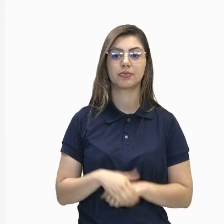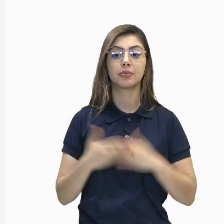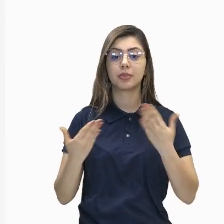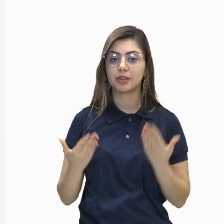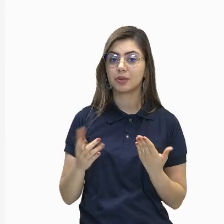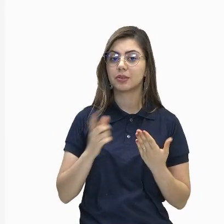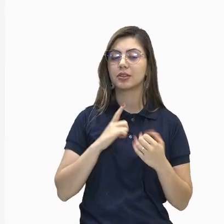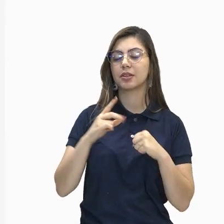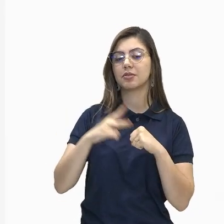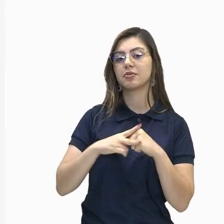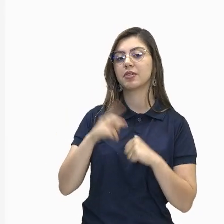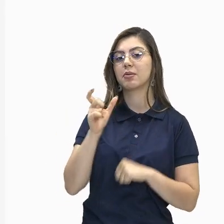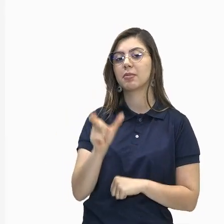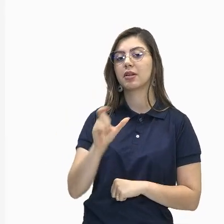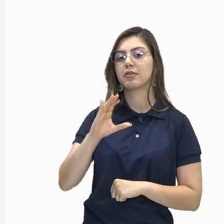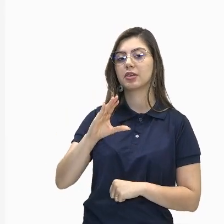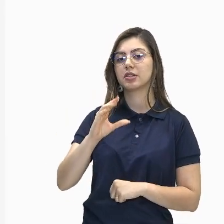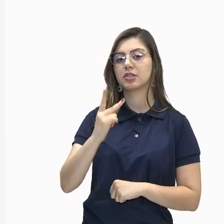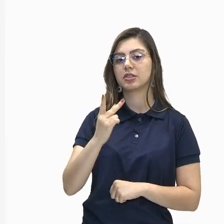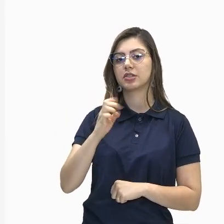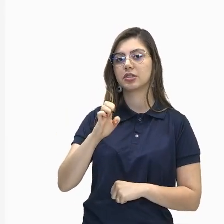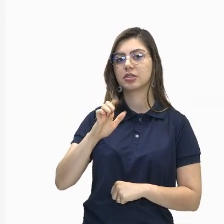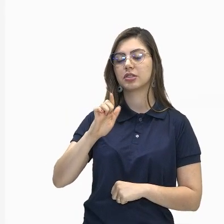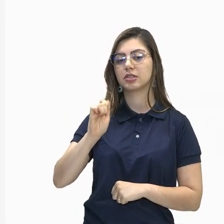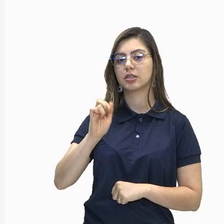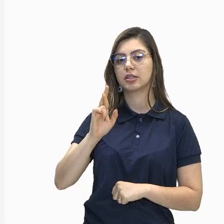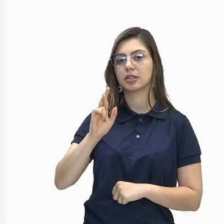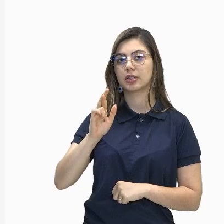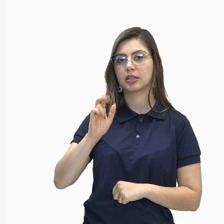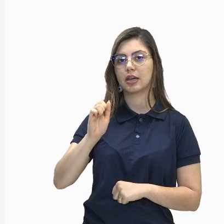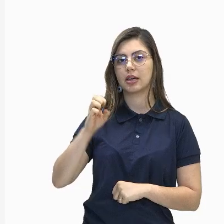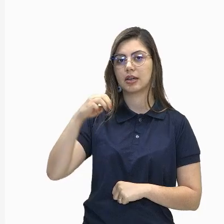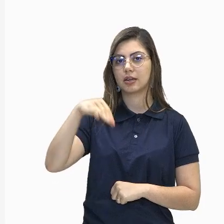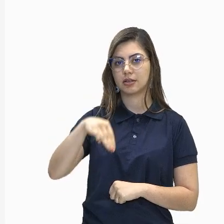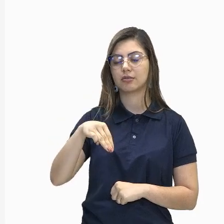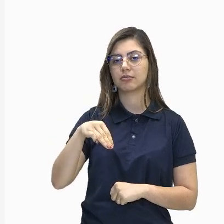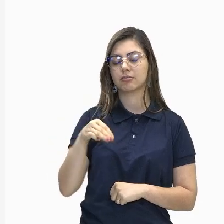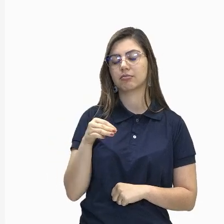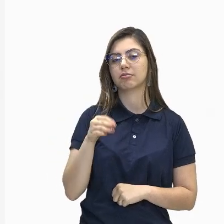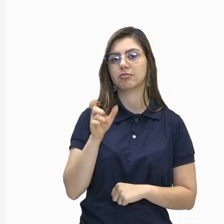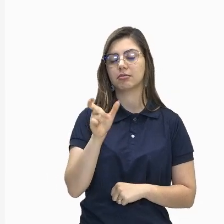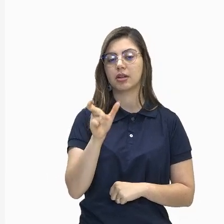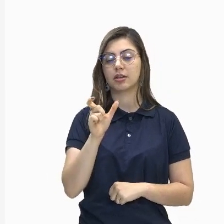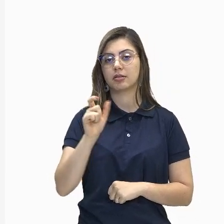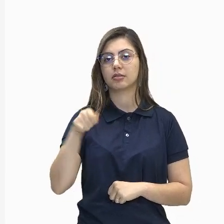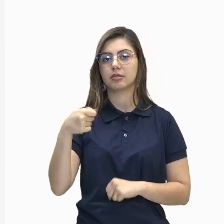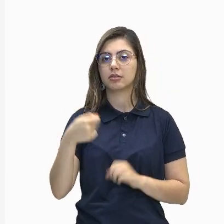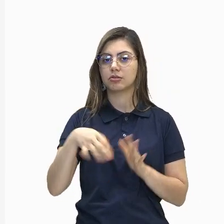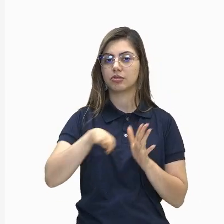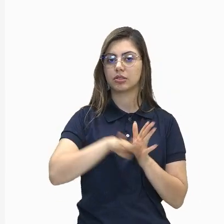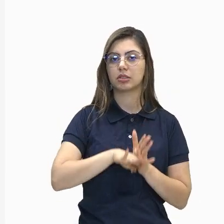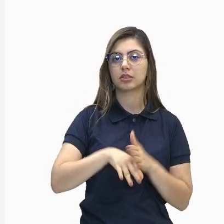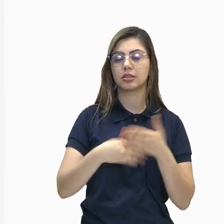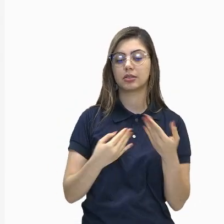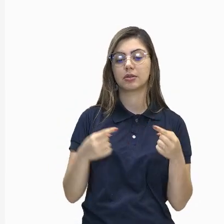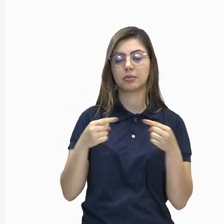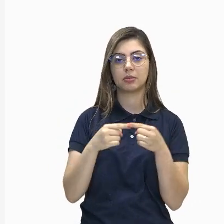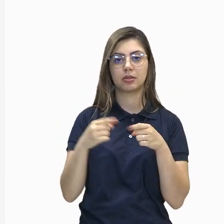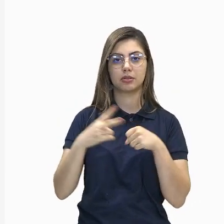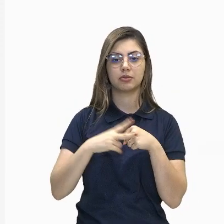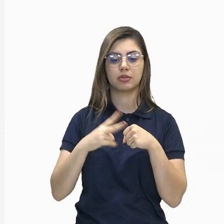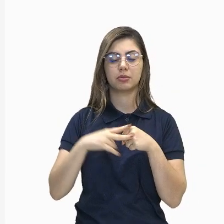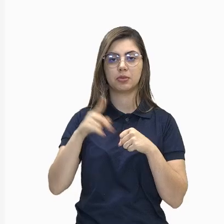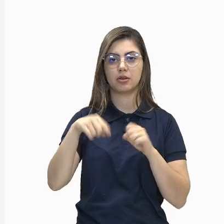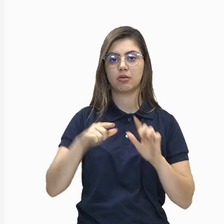verbo chegar na sua forma chegaram, ok? Então, perceba que este é o nosso verbo. Então, o primeiro passo